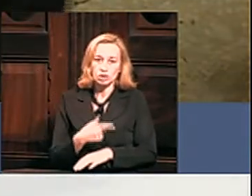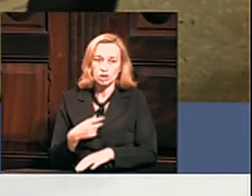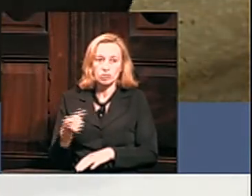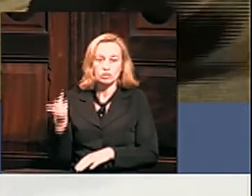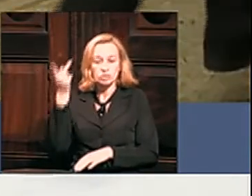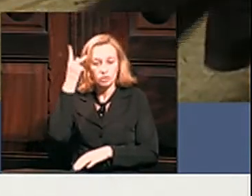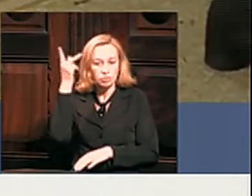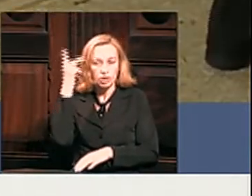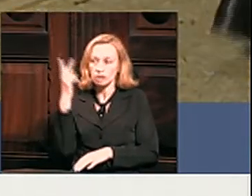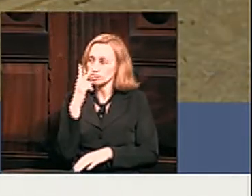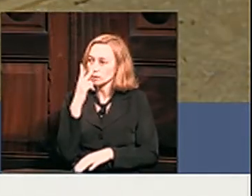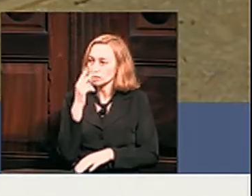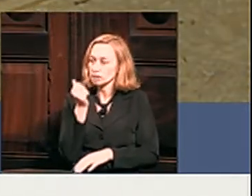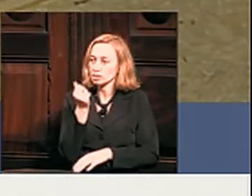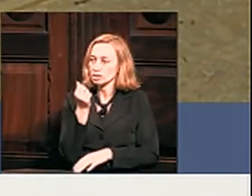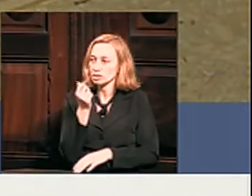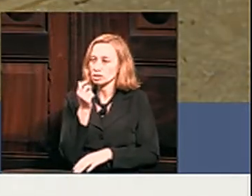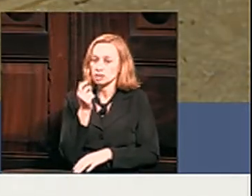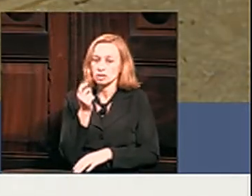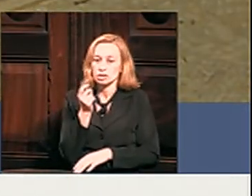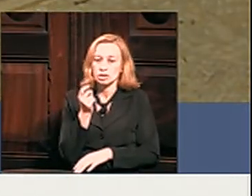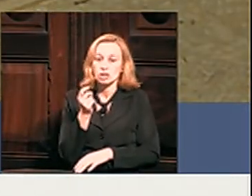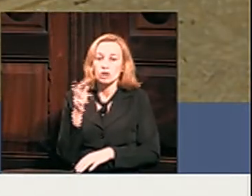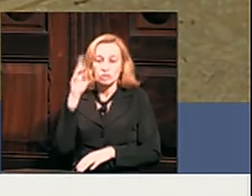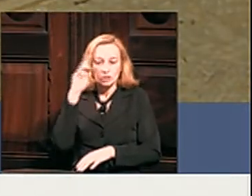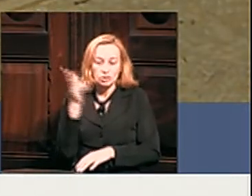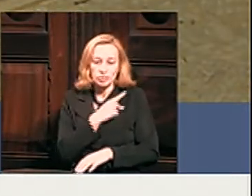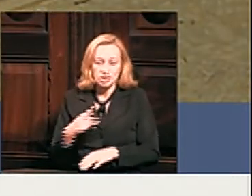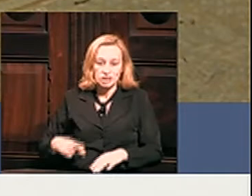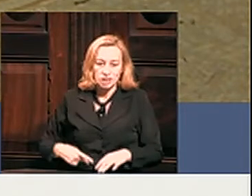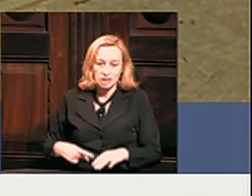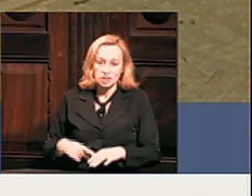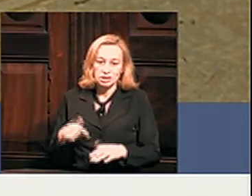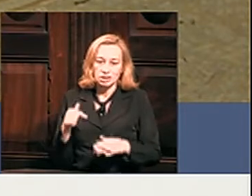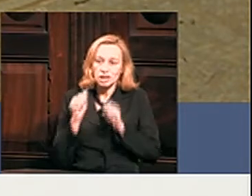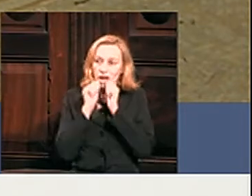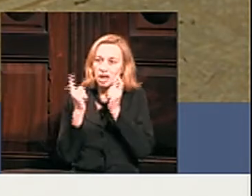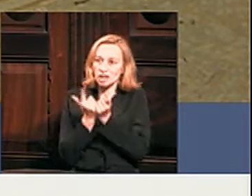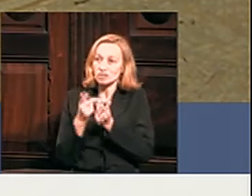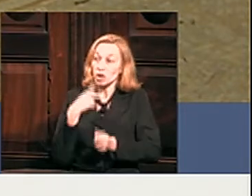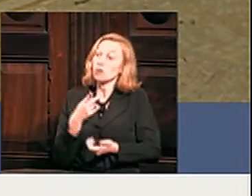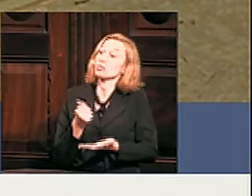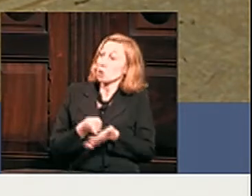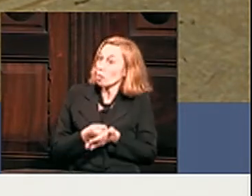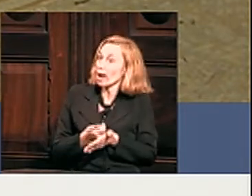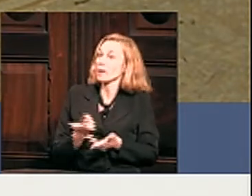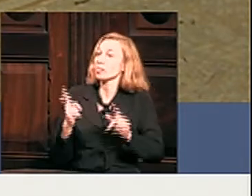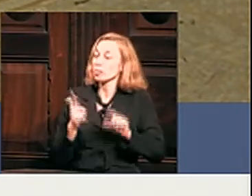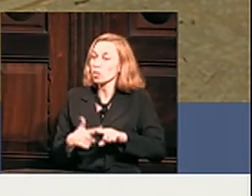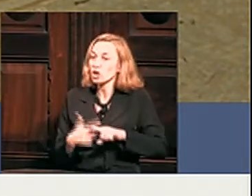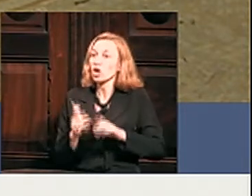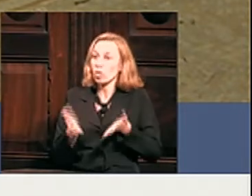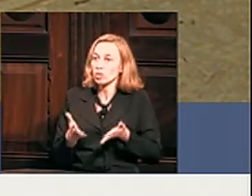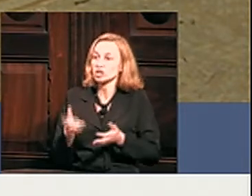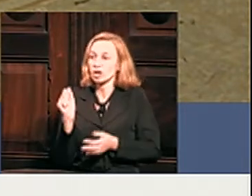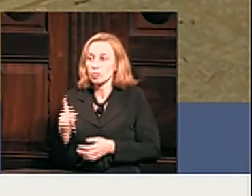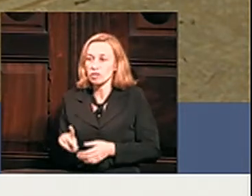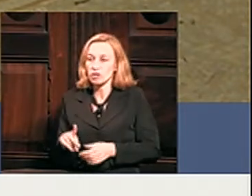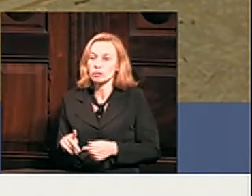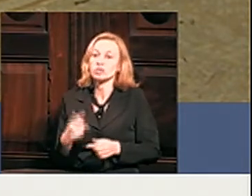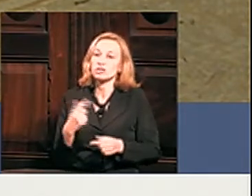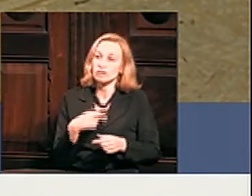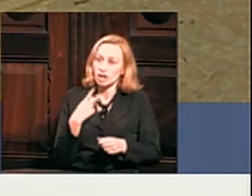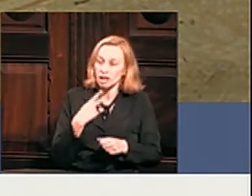estado do Rio de Janeiro. Falou aqui o presidente da Alerj, cobrava, porque hoje aprovamos a mensagem que será sancionada pelo governador